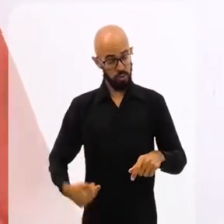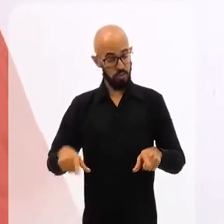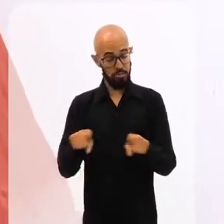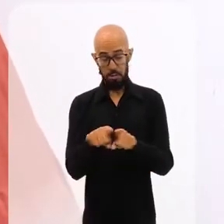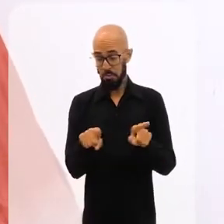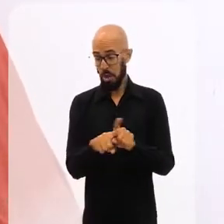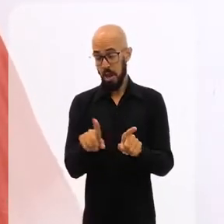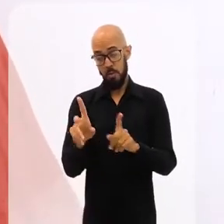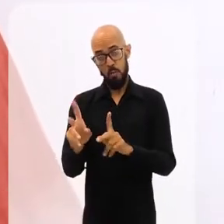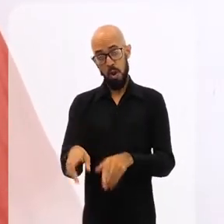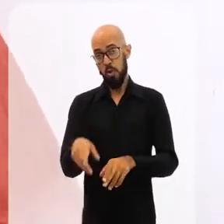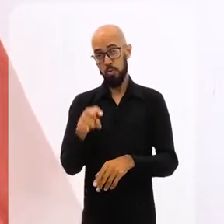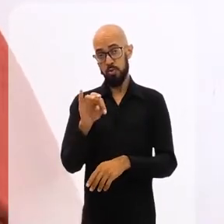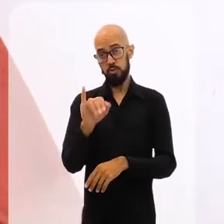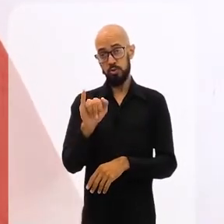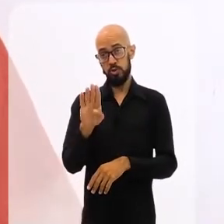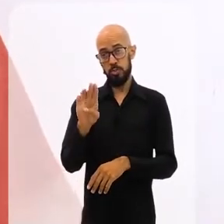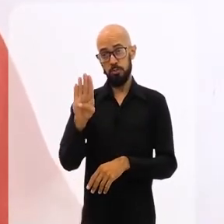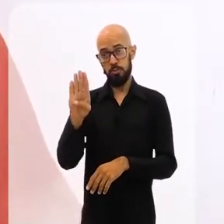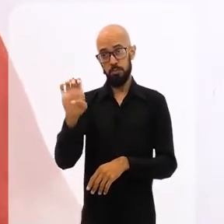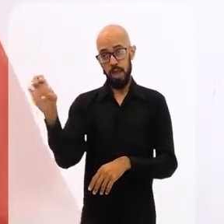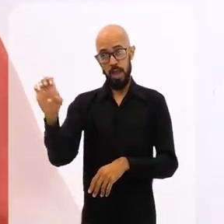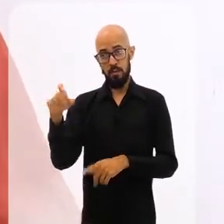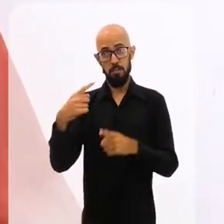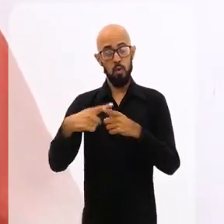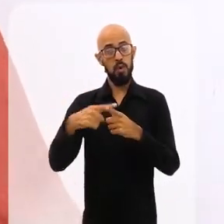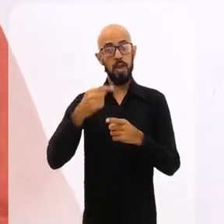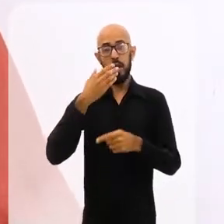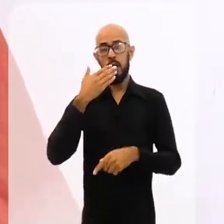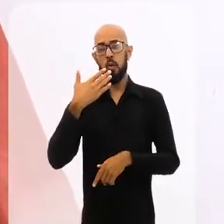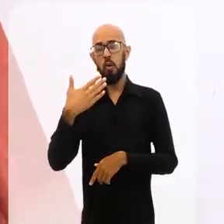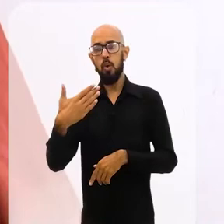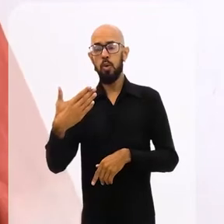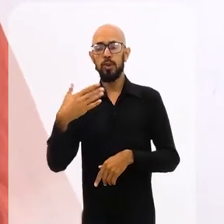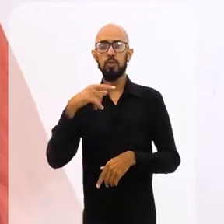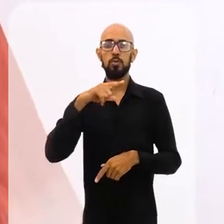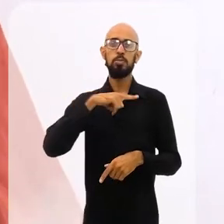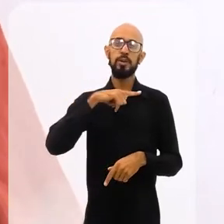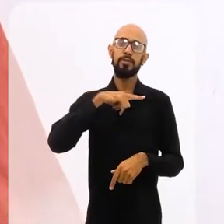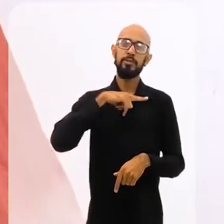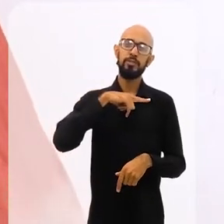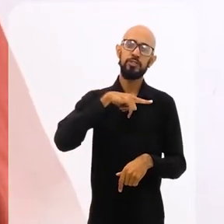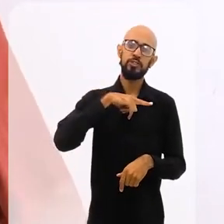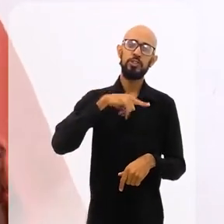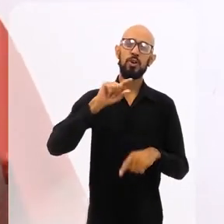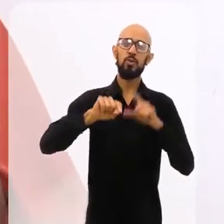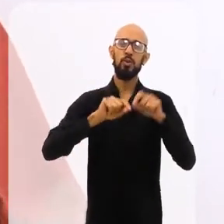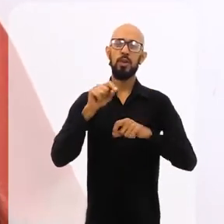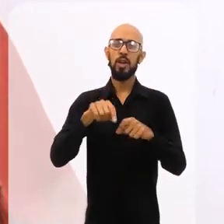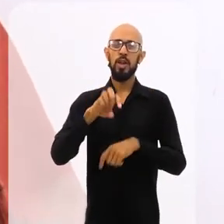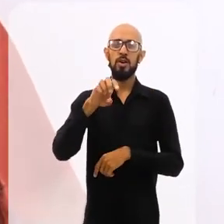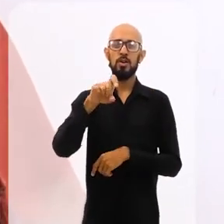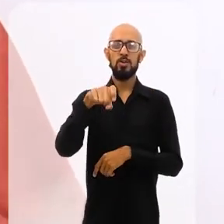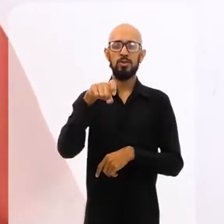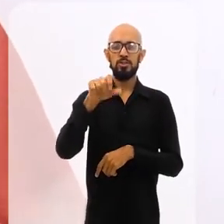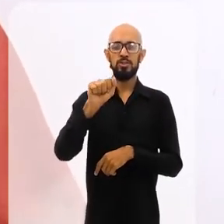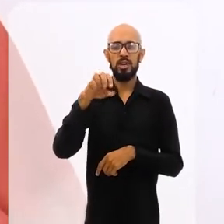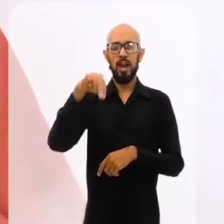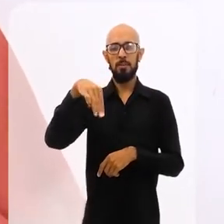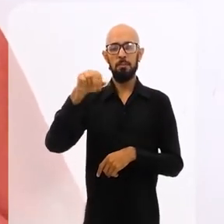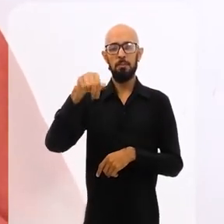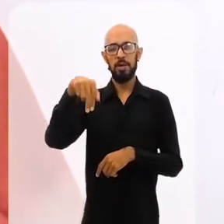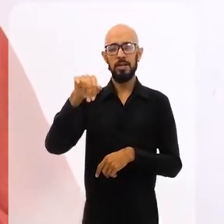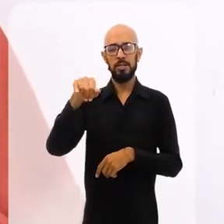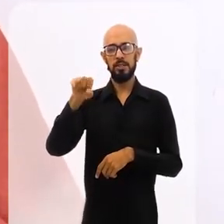coisa. Foi para o Tibete. Por que que o budismo no Tibete tem esse colorido? Porque já havia um xamanismo lá. O